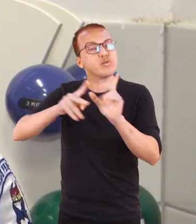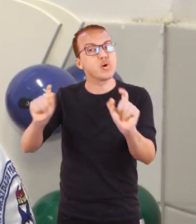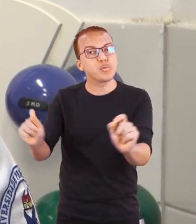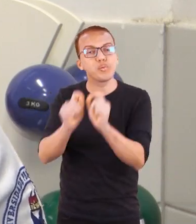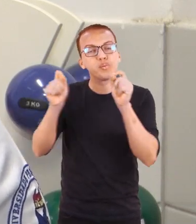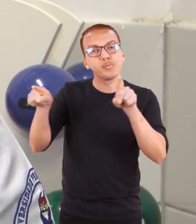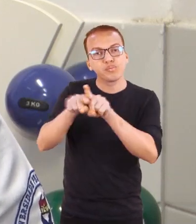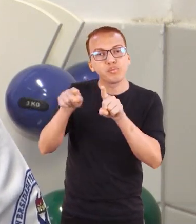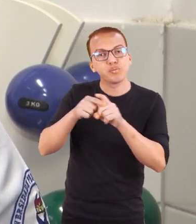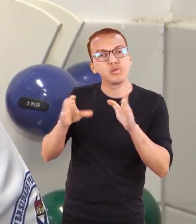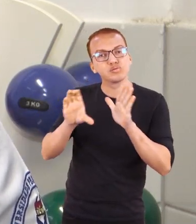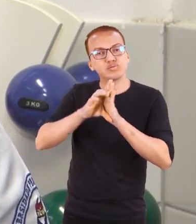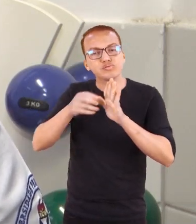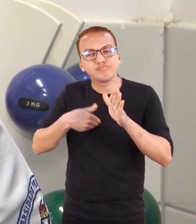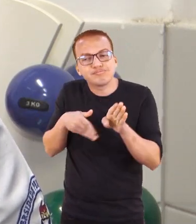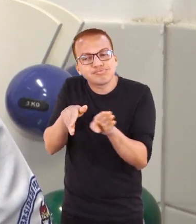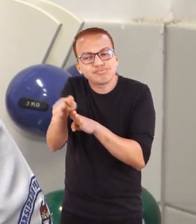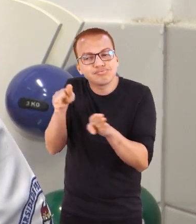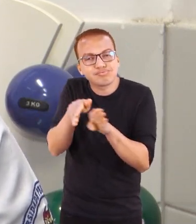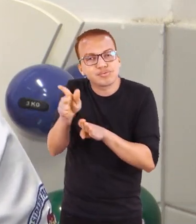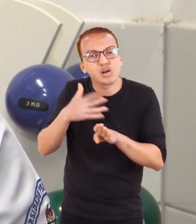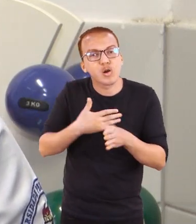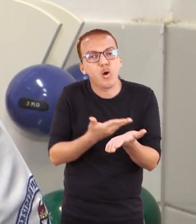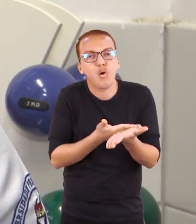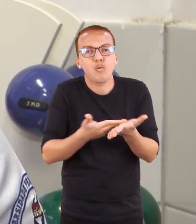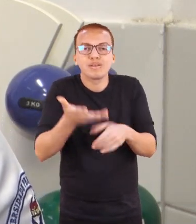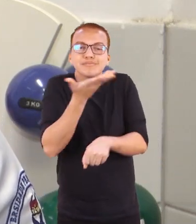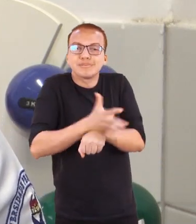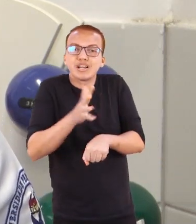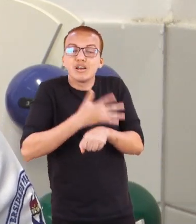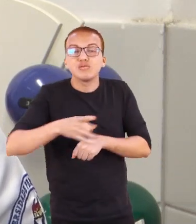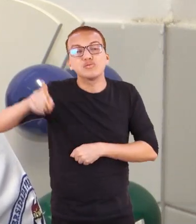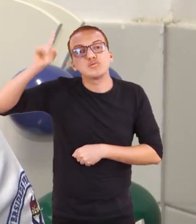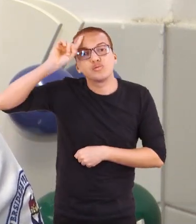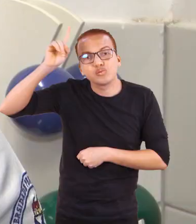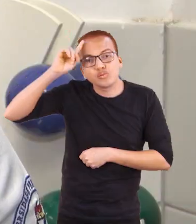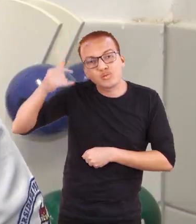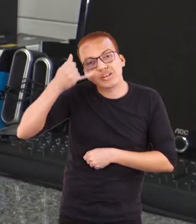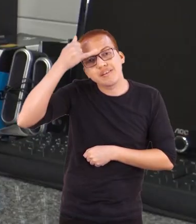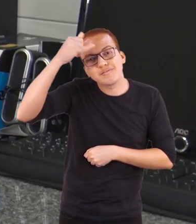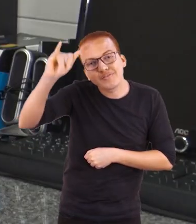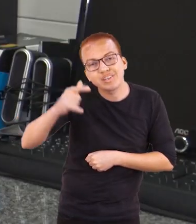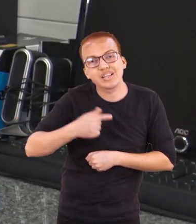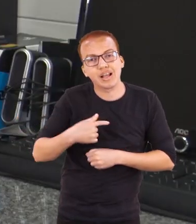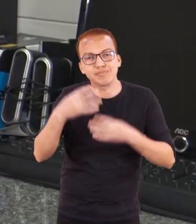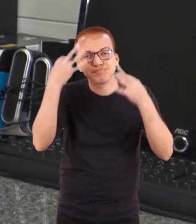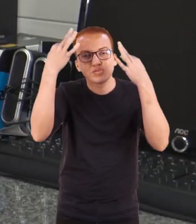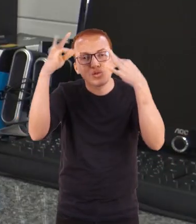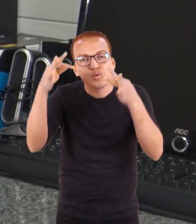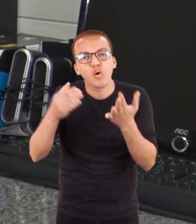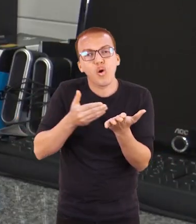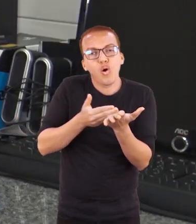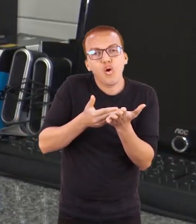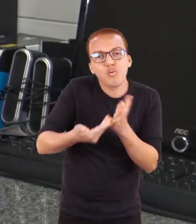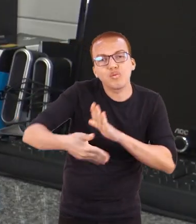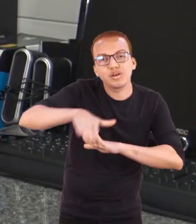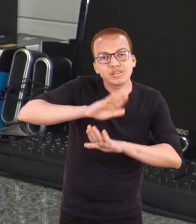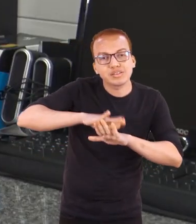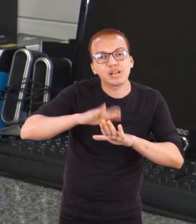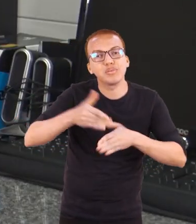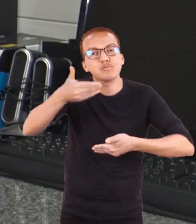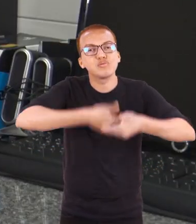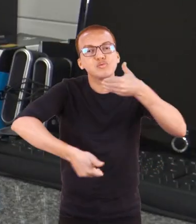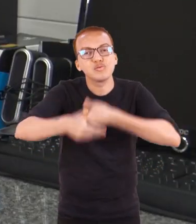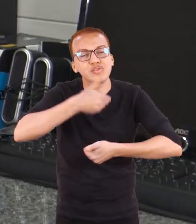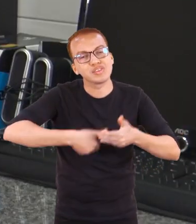que elas têm e Que Elas começam a aplicar os conceitos e tudo que a gente passa aqui para ela no dia a dia a fim de evitar gatilhos